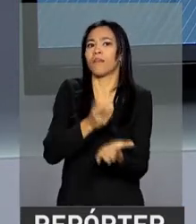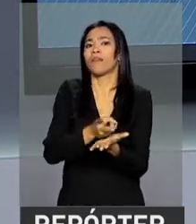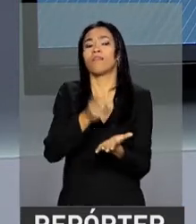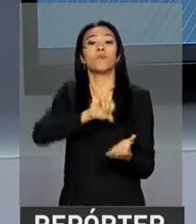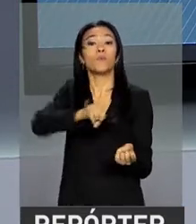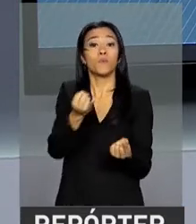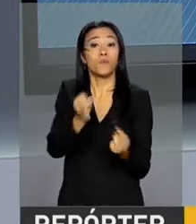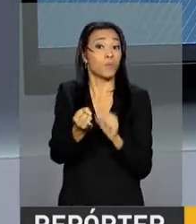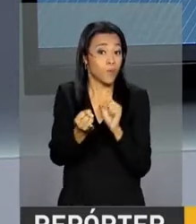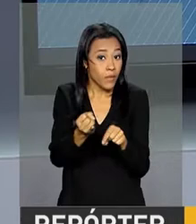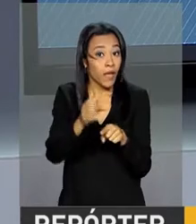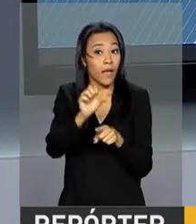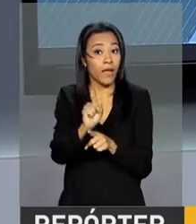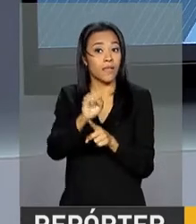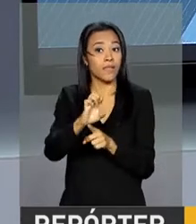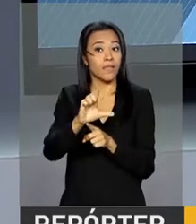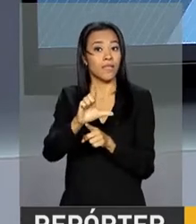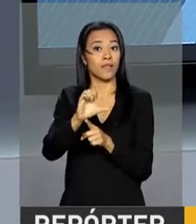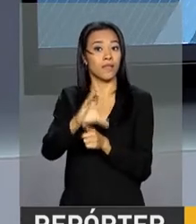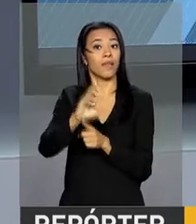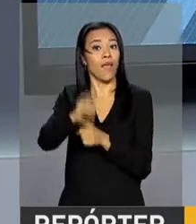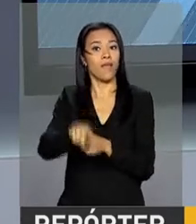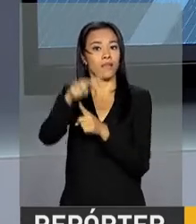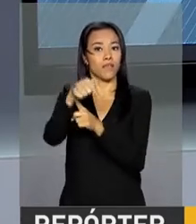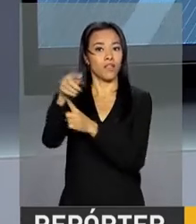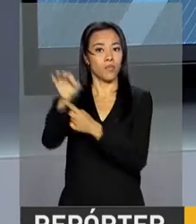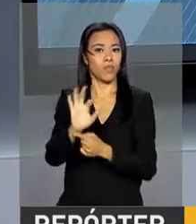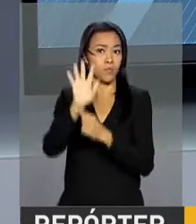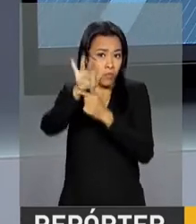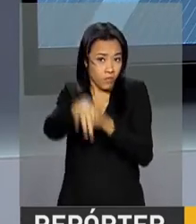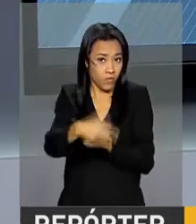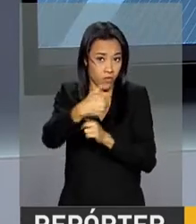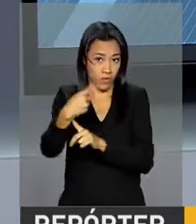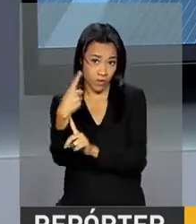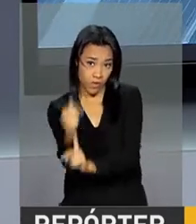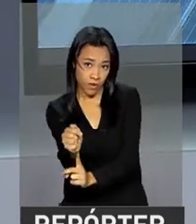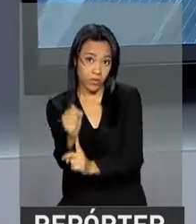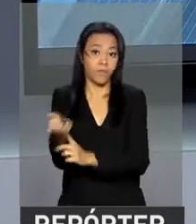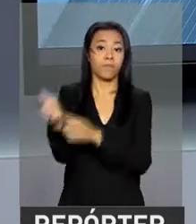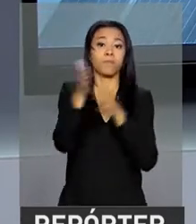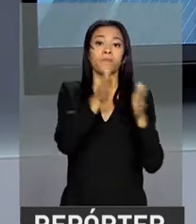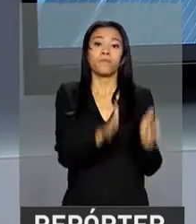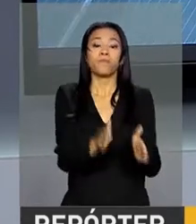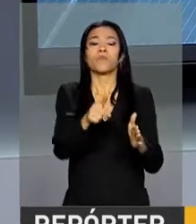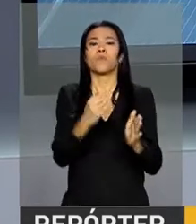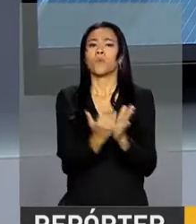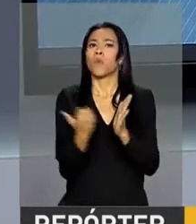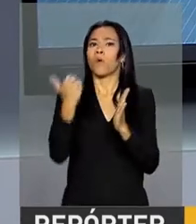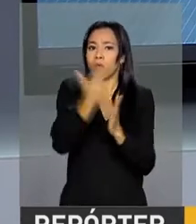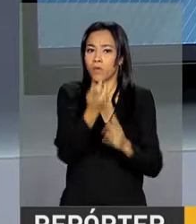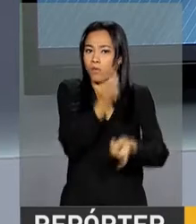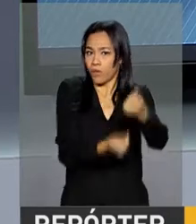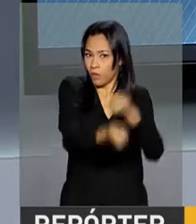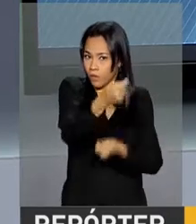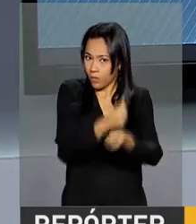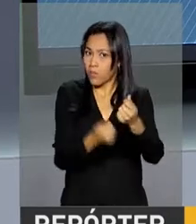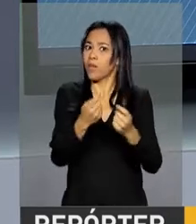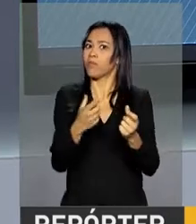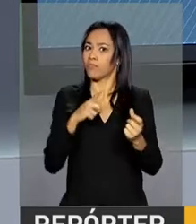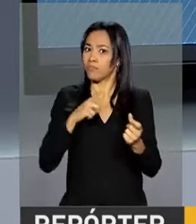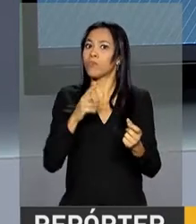juros da economia a selic em sete por cento ao final de 2017 a projeção de crescimento da economia foi elevada